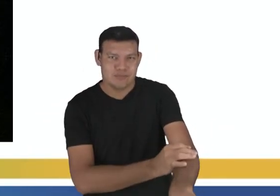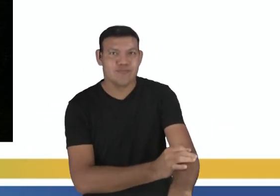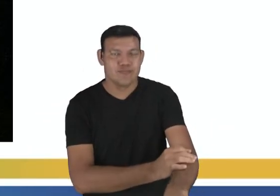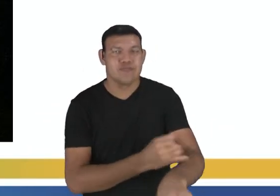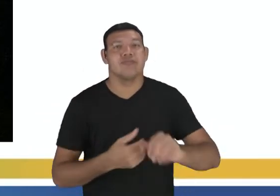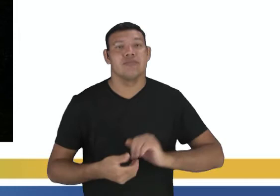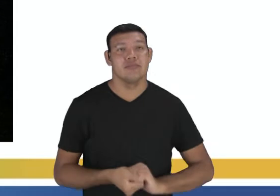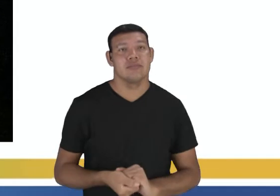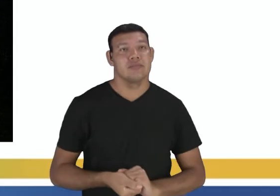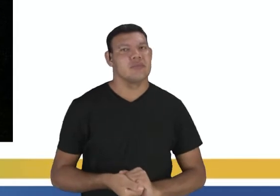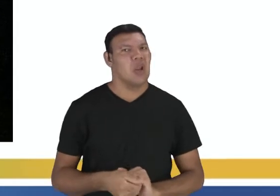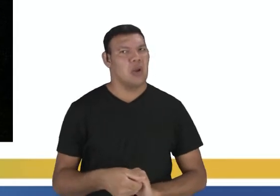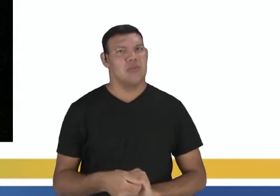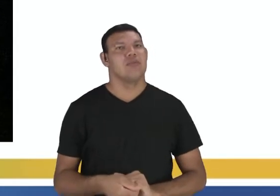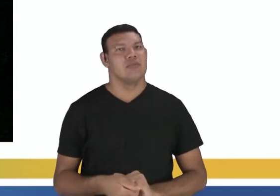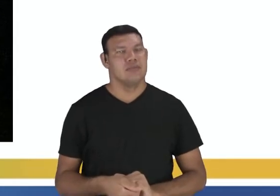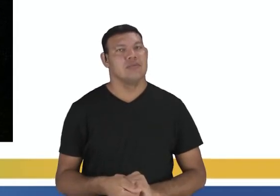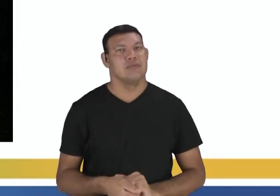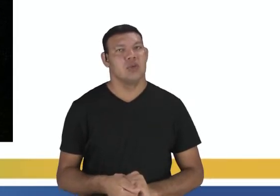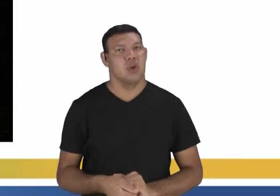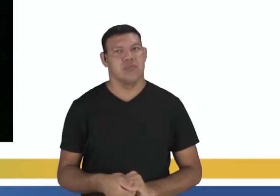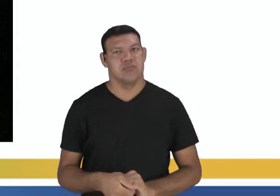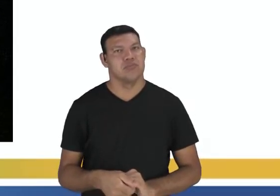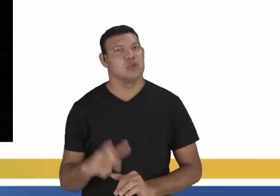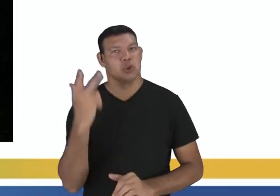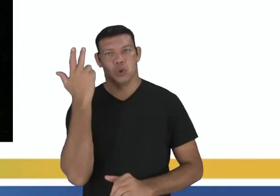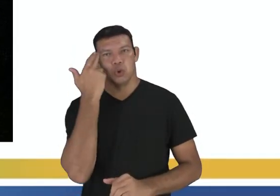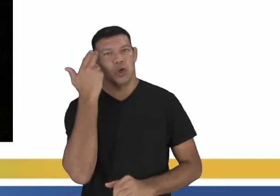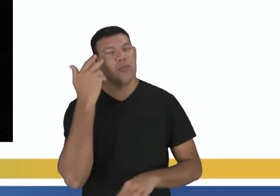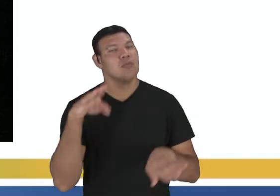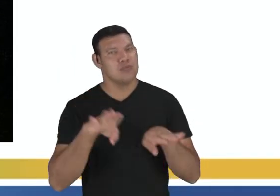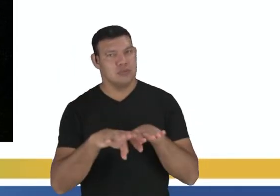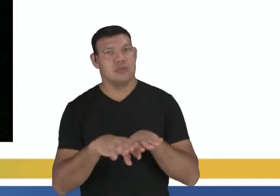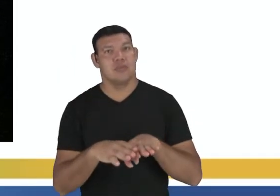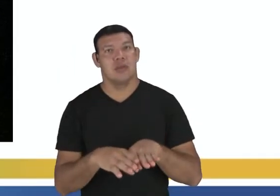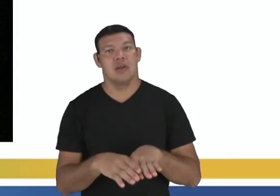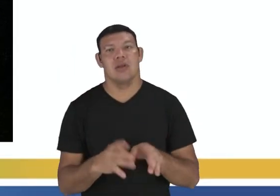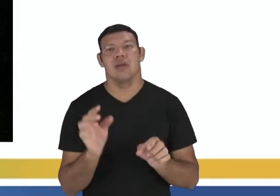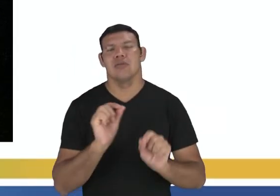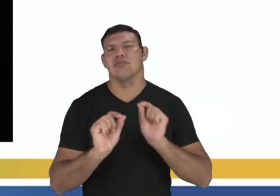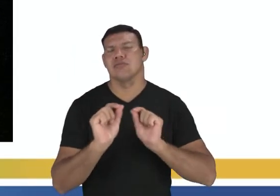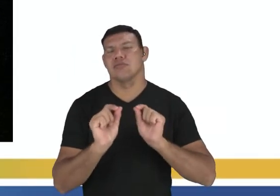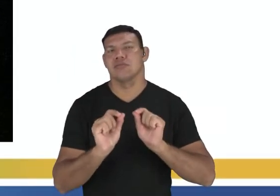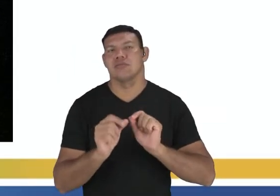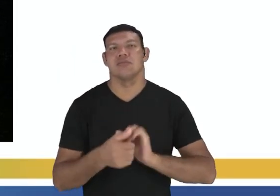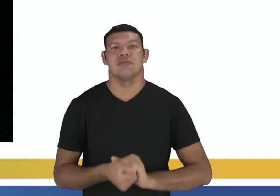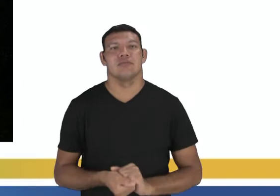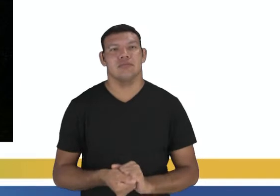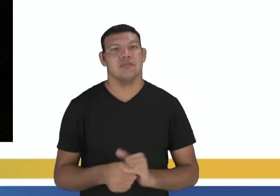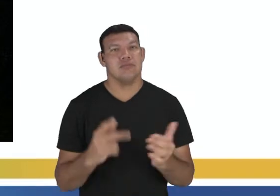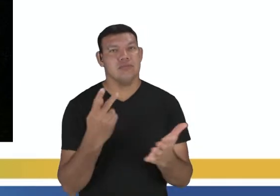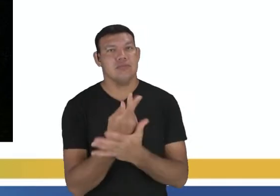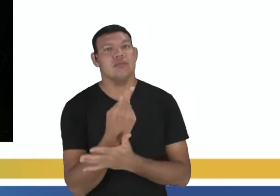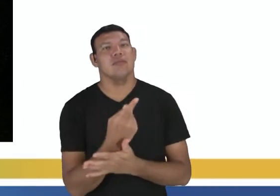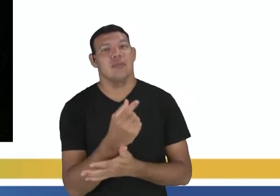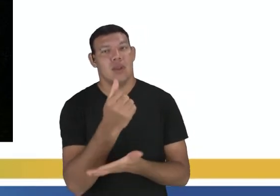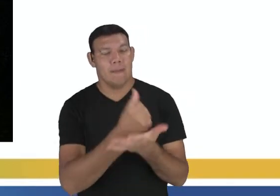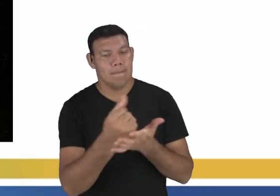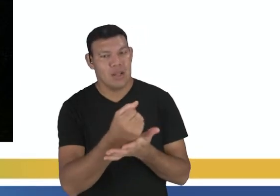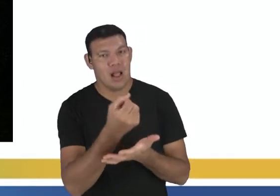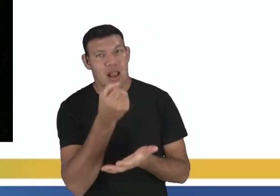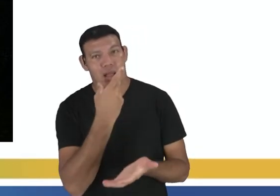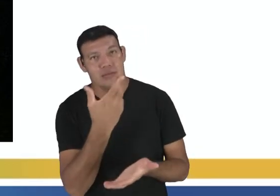tá bom? Então é muito comum a larva migrans, tá? Como é que você faz o tratamento da larva migrans? Através de